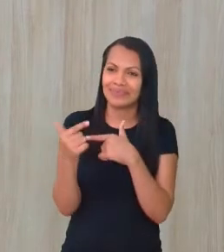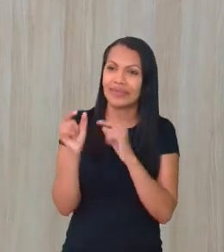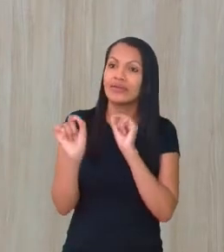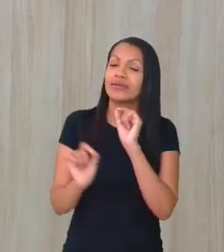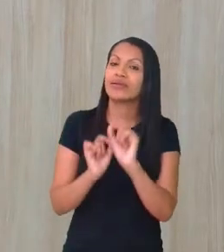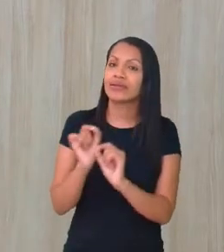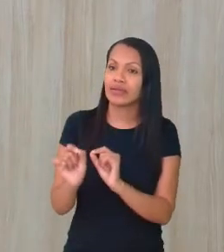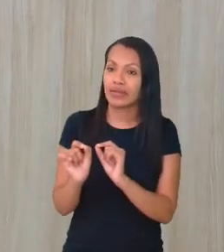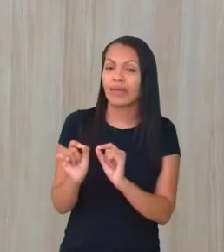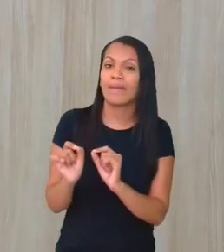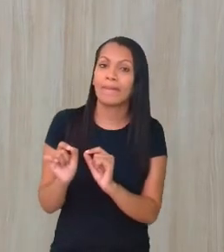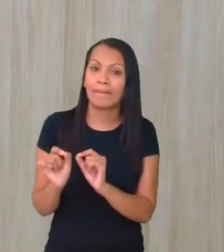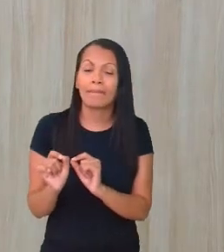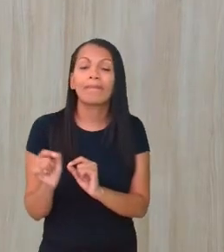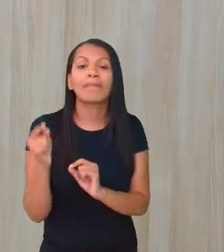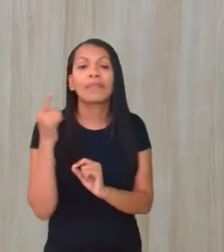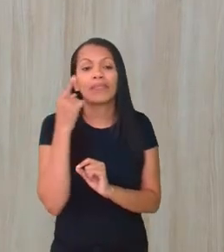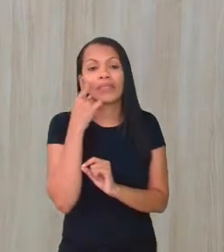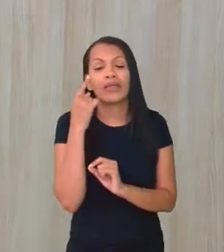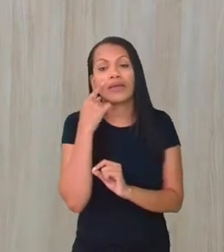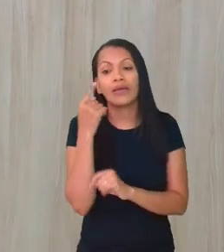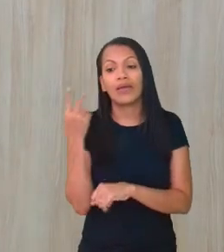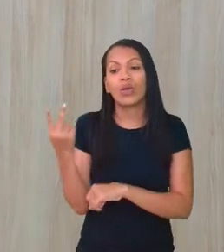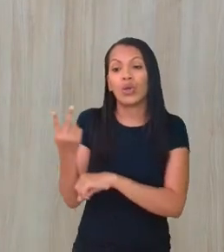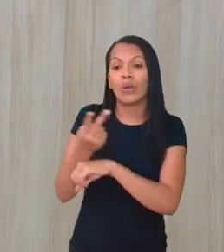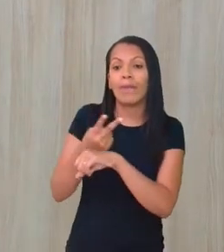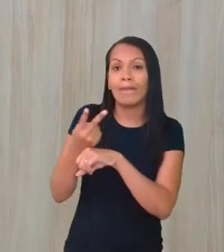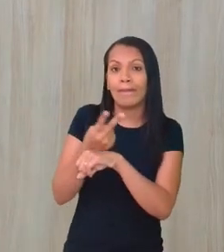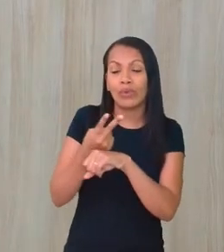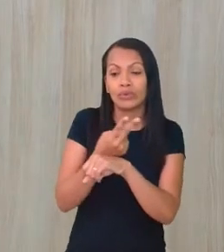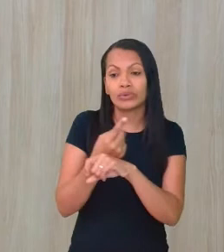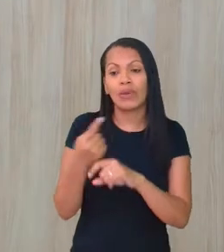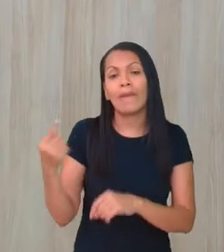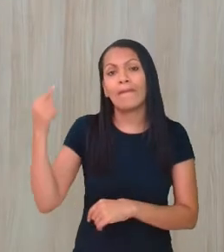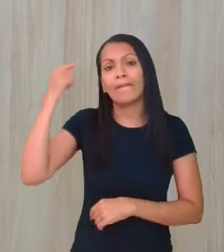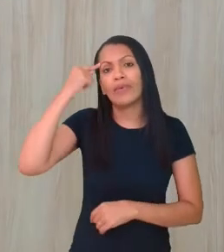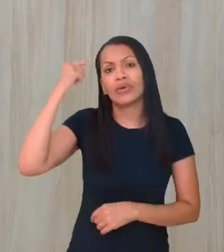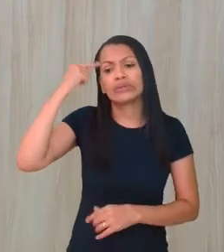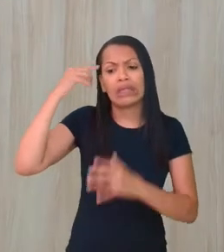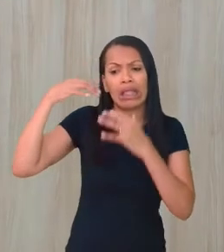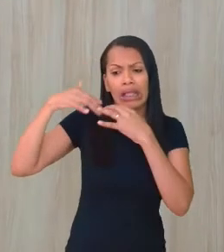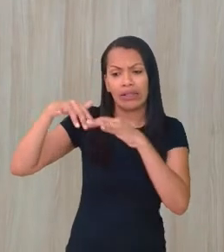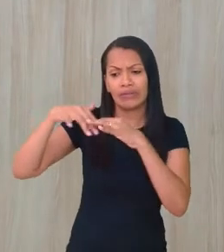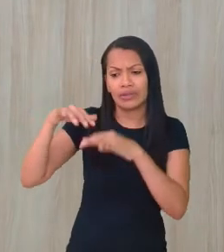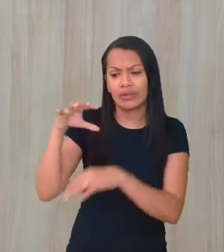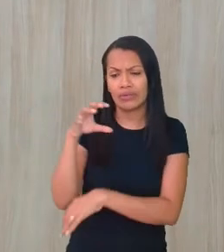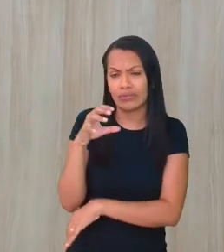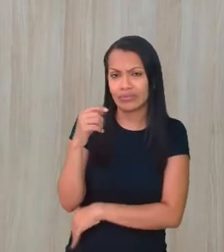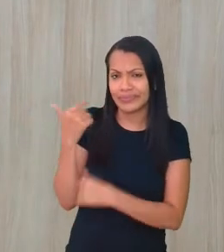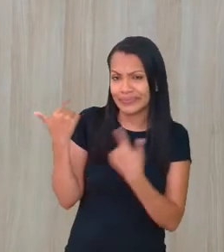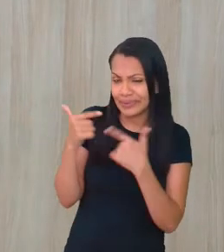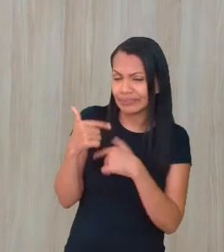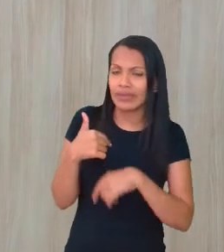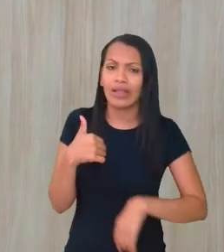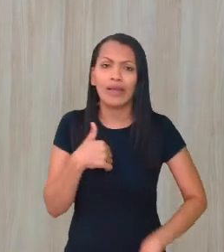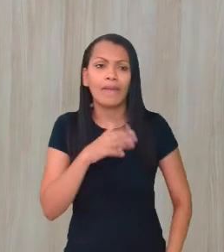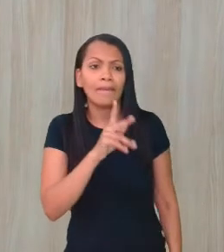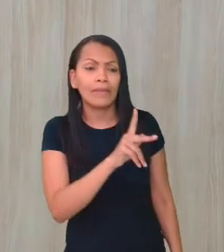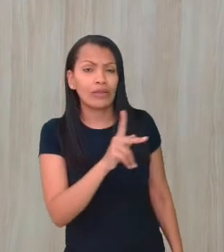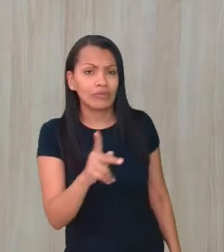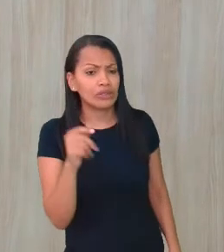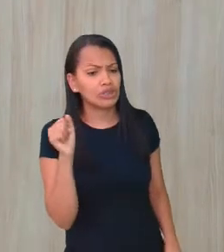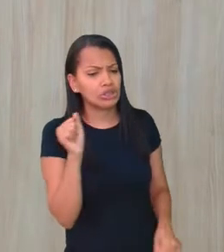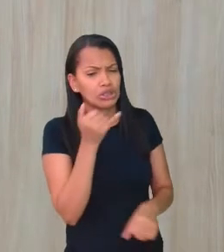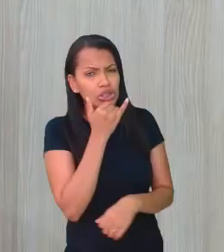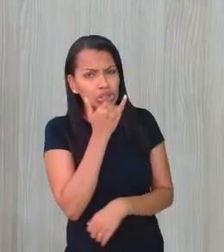que propositalmente busca esse ponto reflexivo de humor. Professora Viviane, acho interessante, desculpa